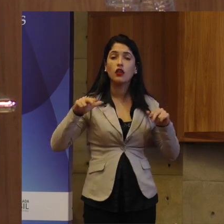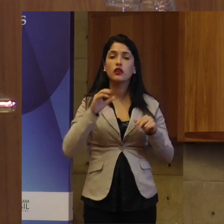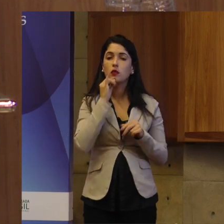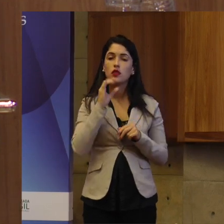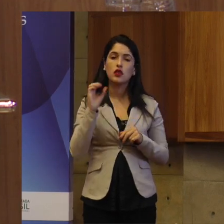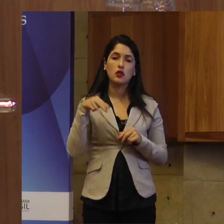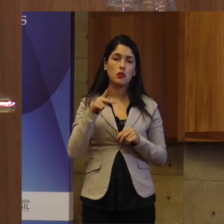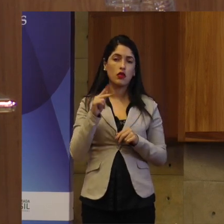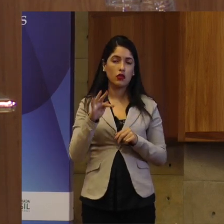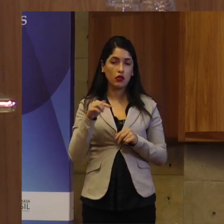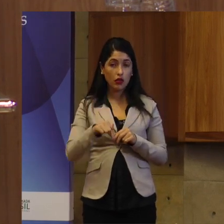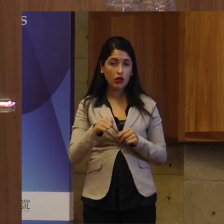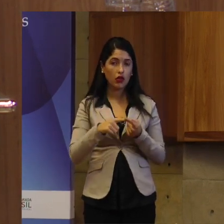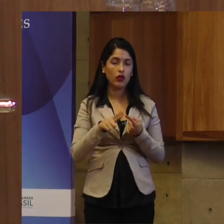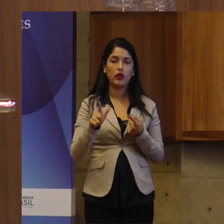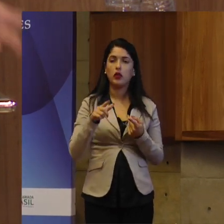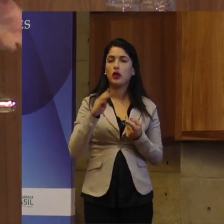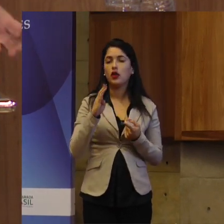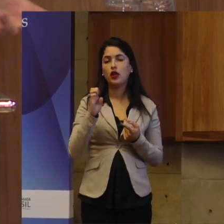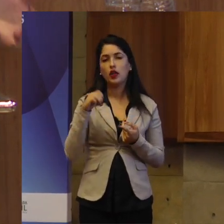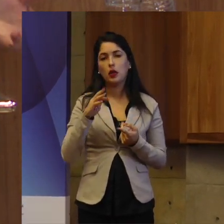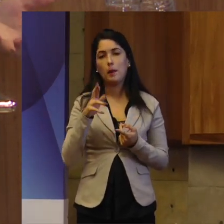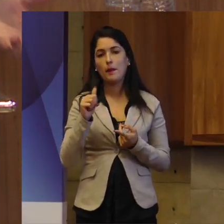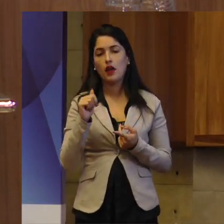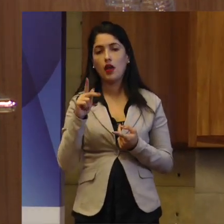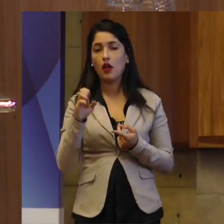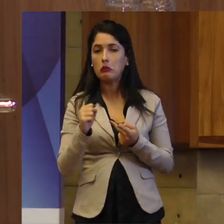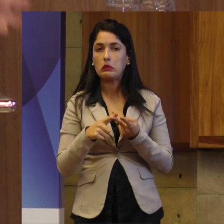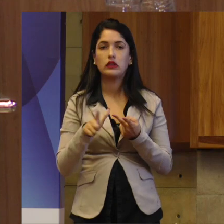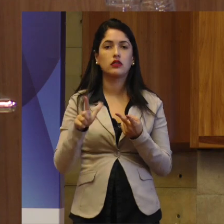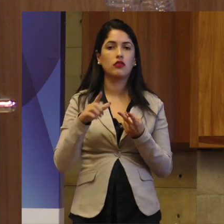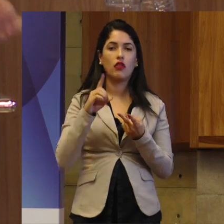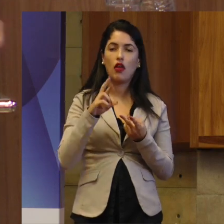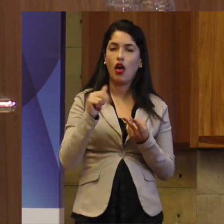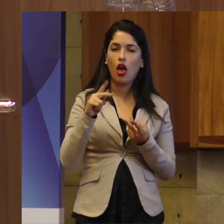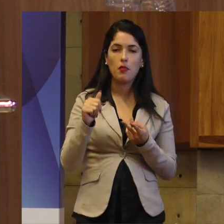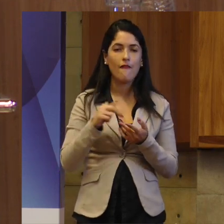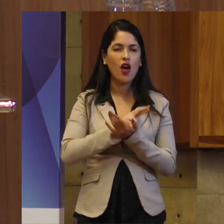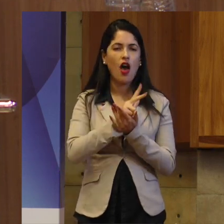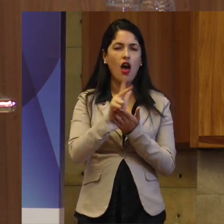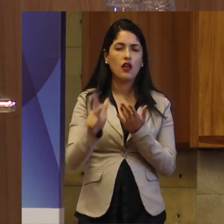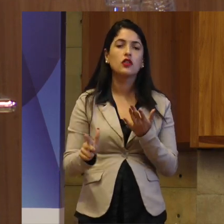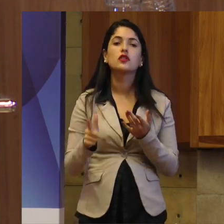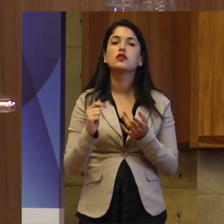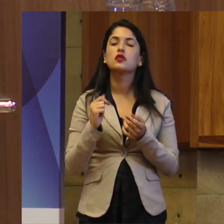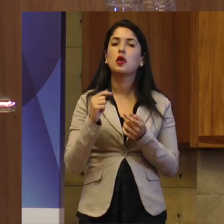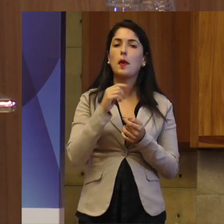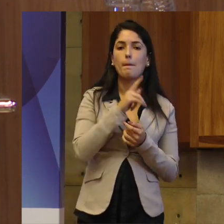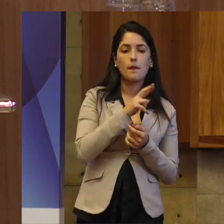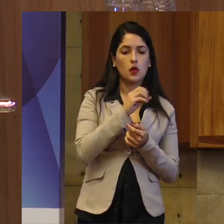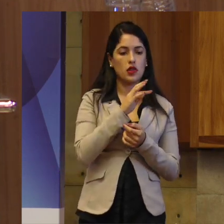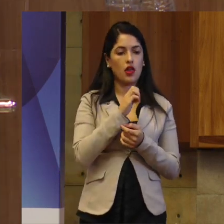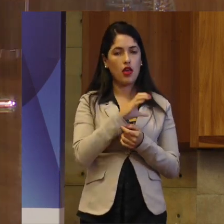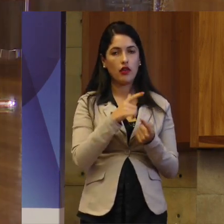FINEP, CAPES, BNDES, Embrapa, outros que possuem contratos de gestão ou outras formas de relação com o governo, Amprotec, a BDI,